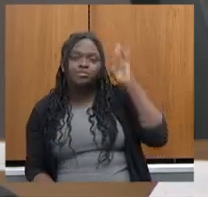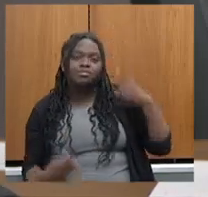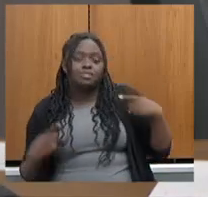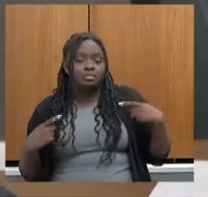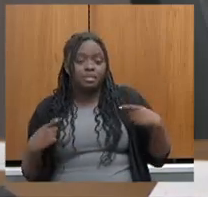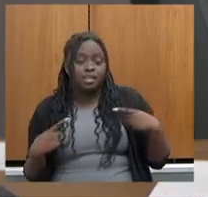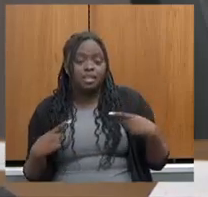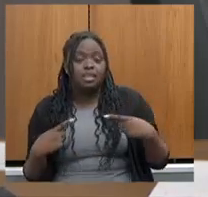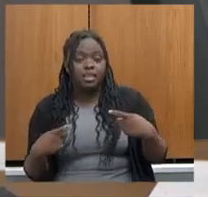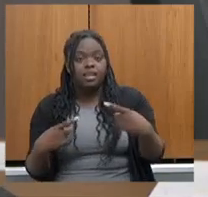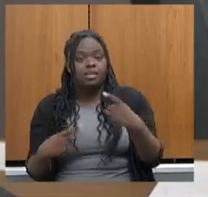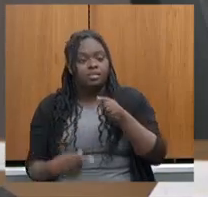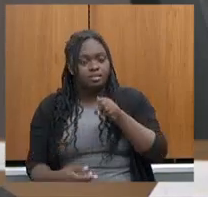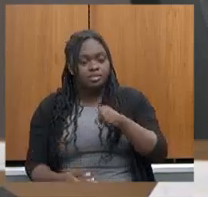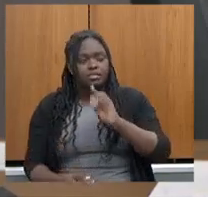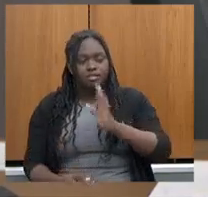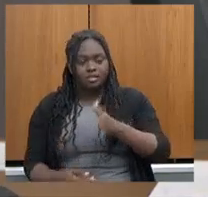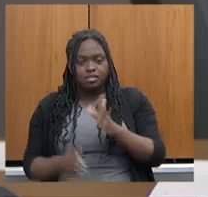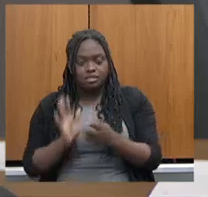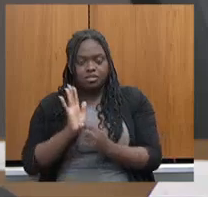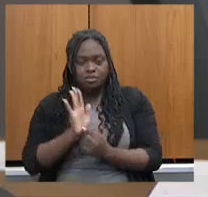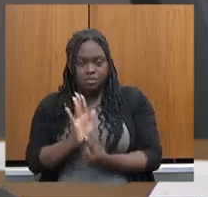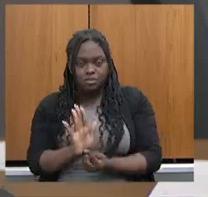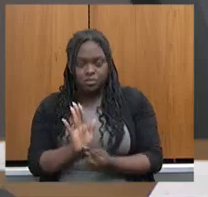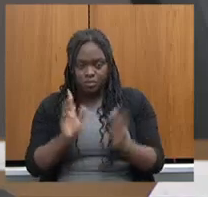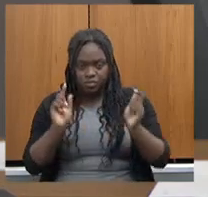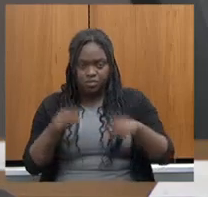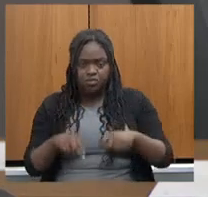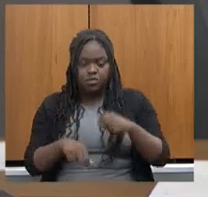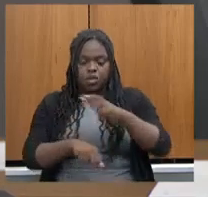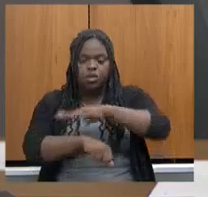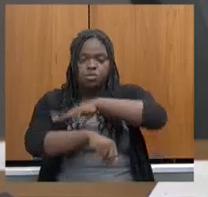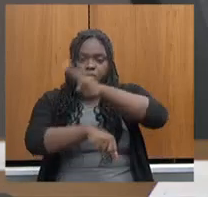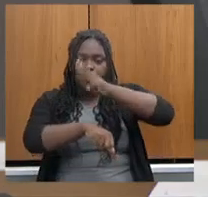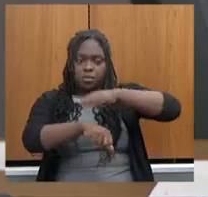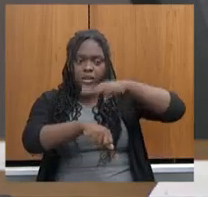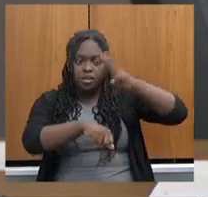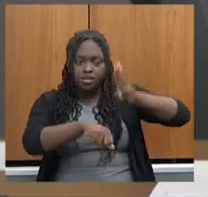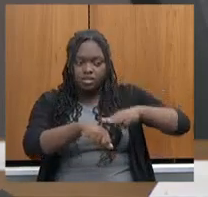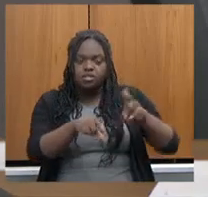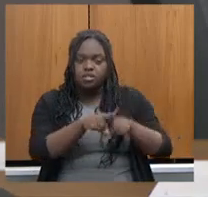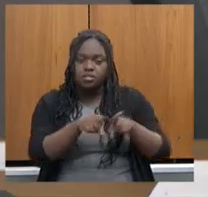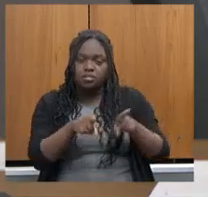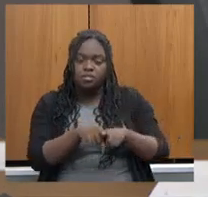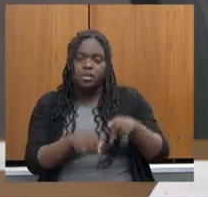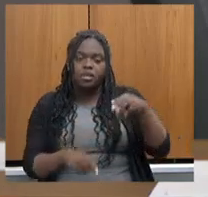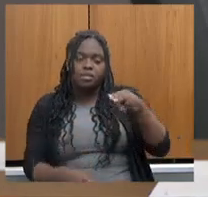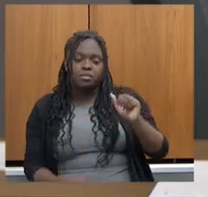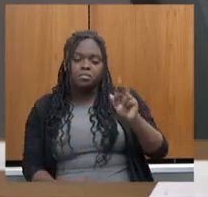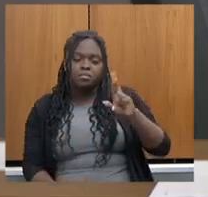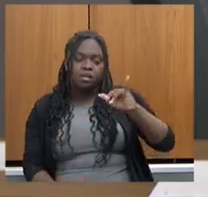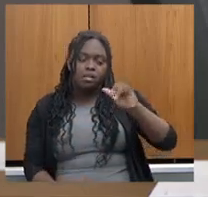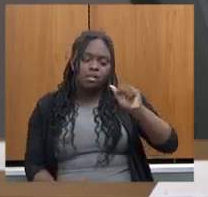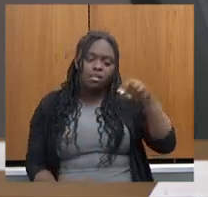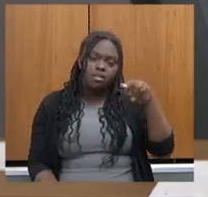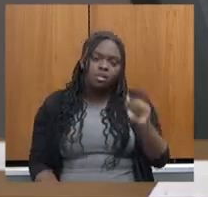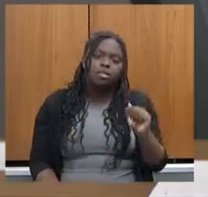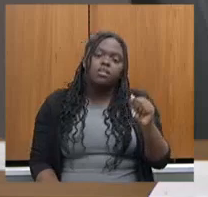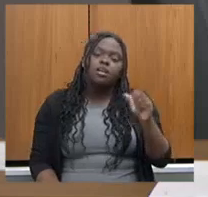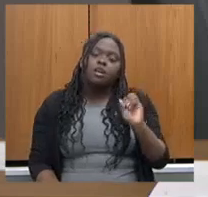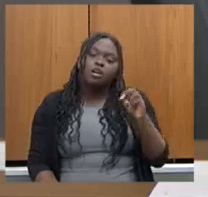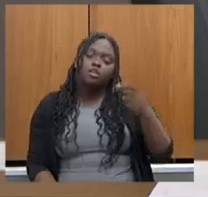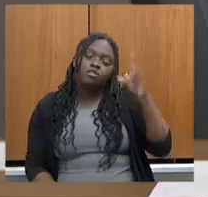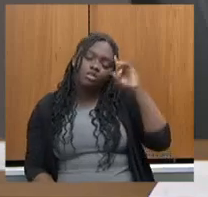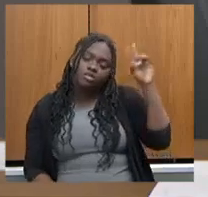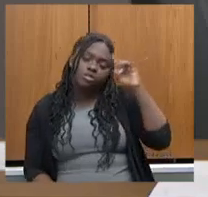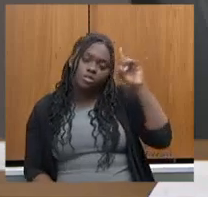como o senhor mesmo colocou seja em Brumadinho como foi em Mariana ou no seu dia a dia na